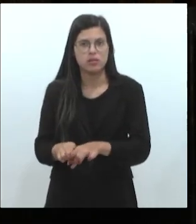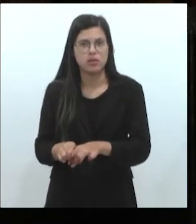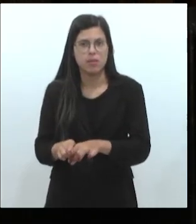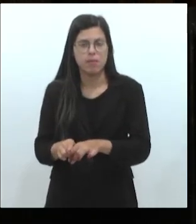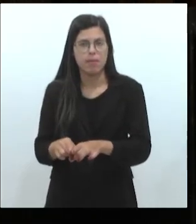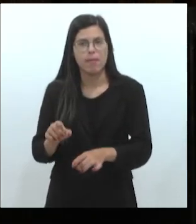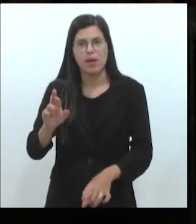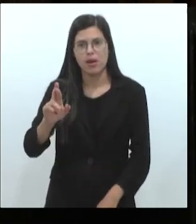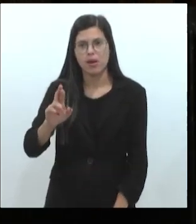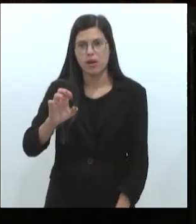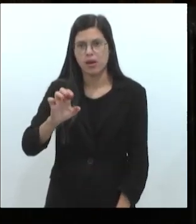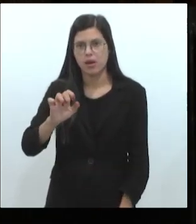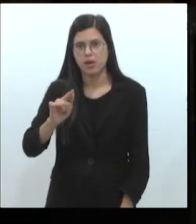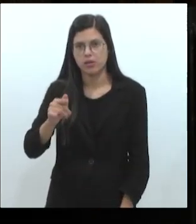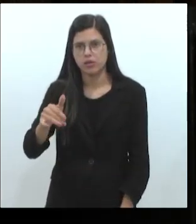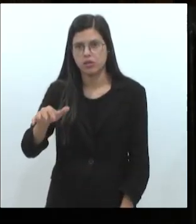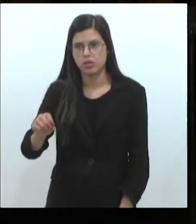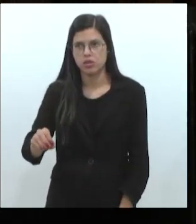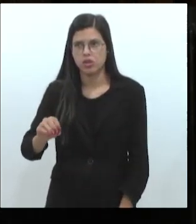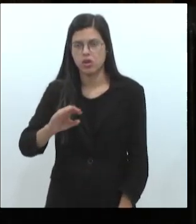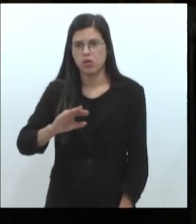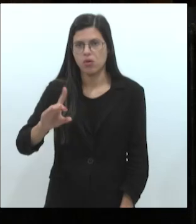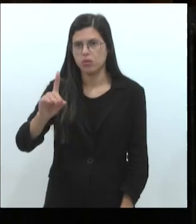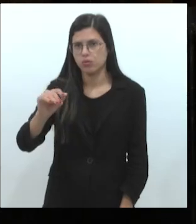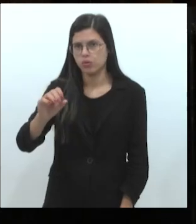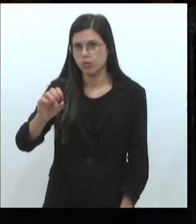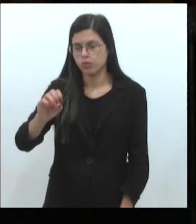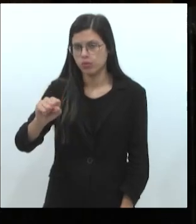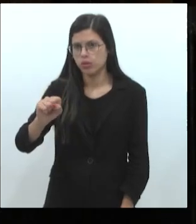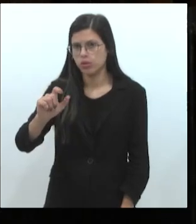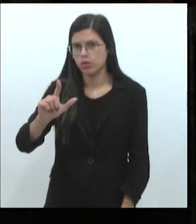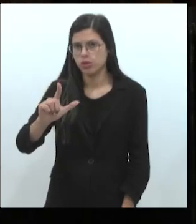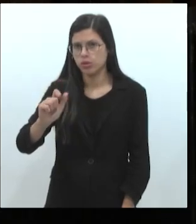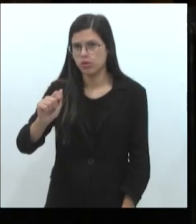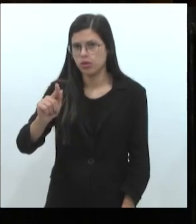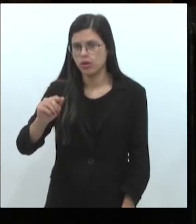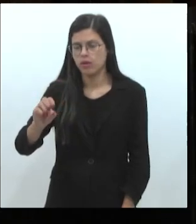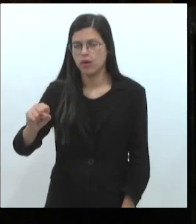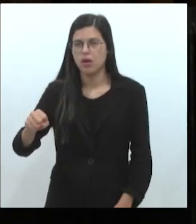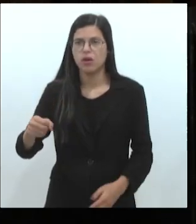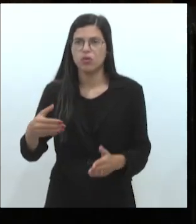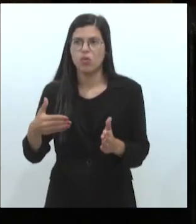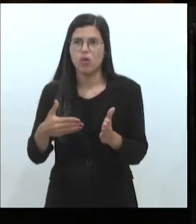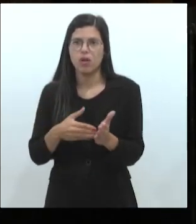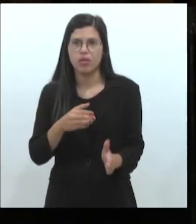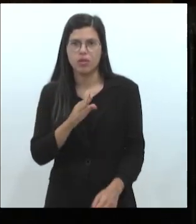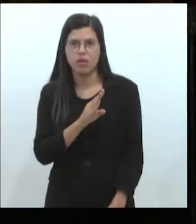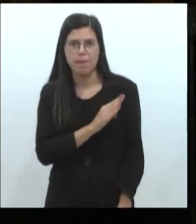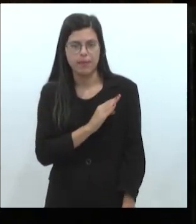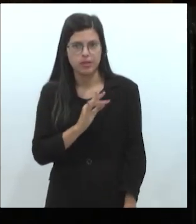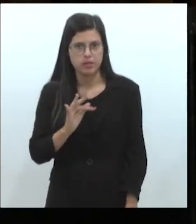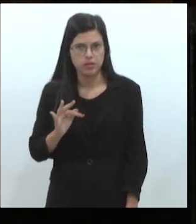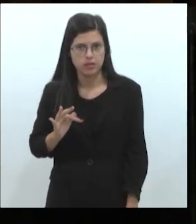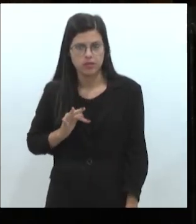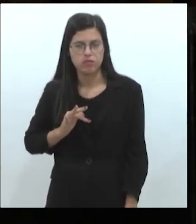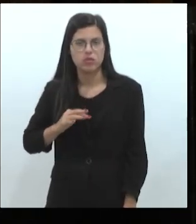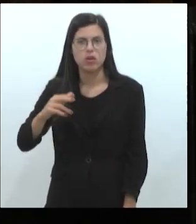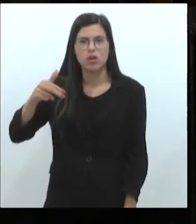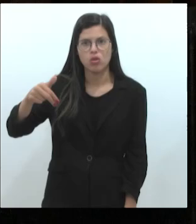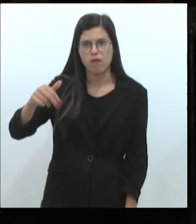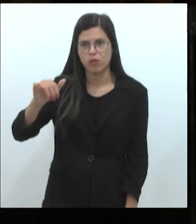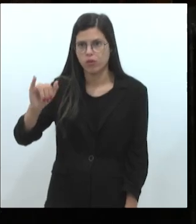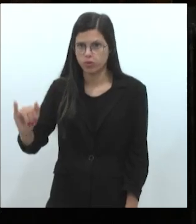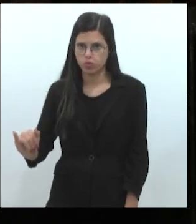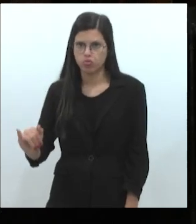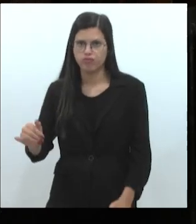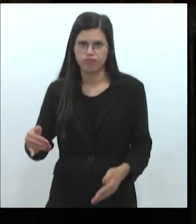adentrando por Manilha, a nossa Baixada Fluminense, chegando até Nova Iguaçu.